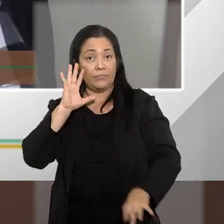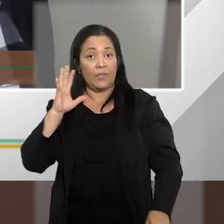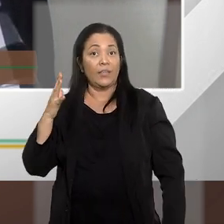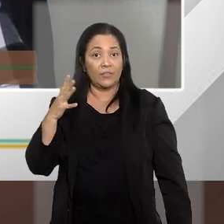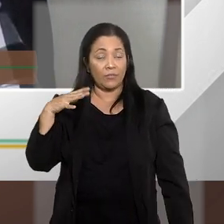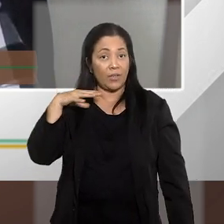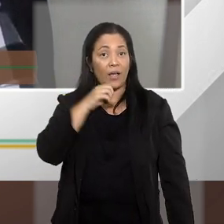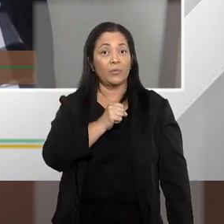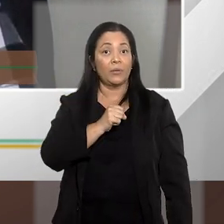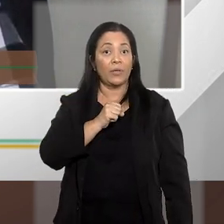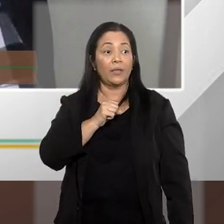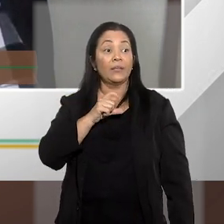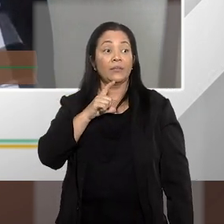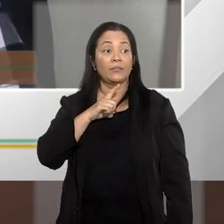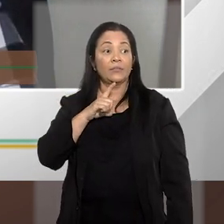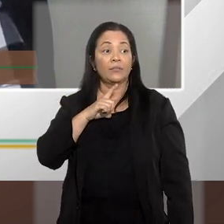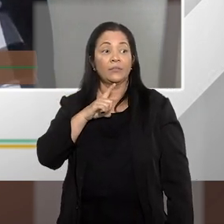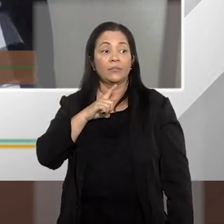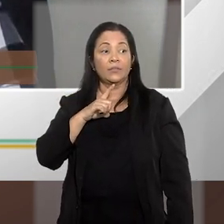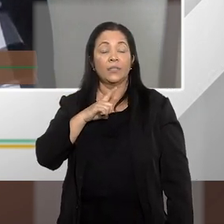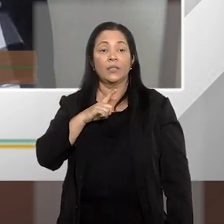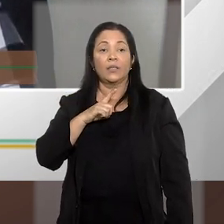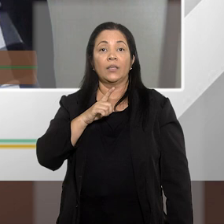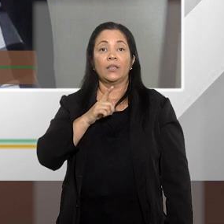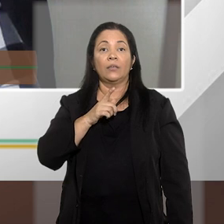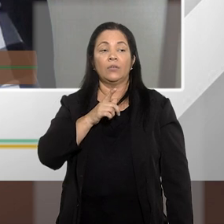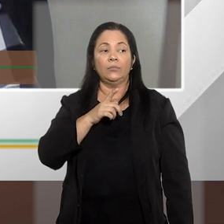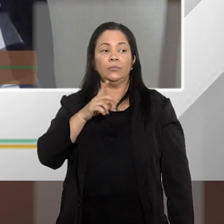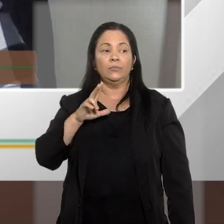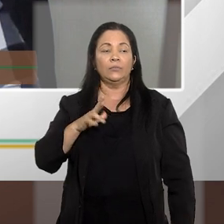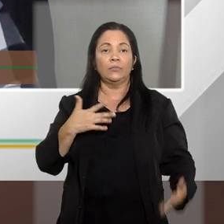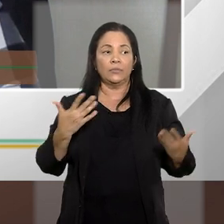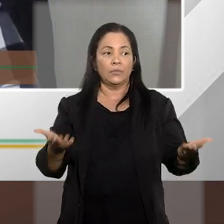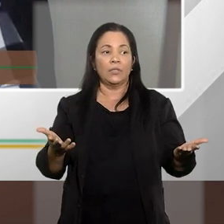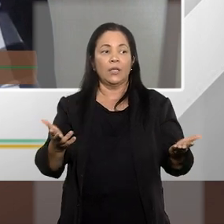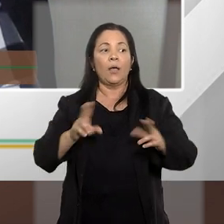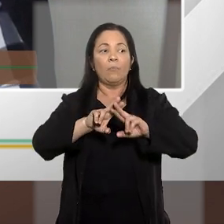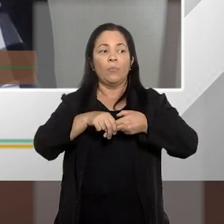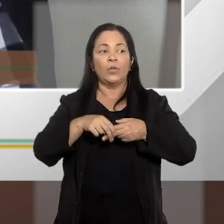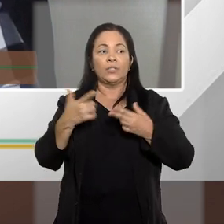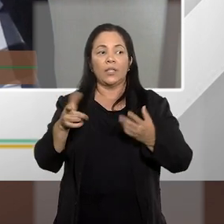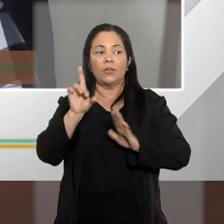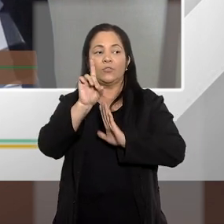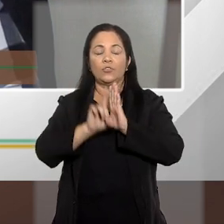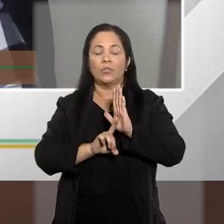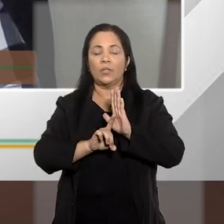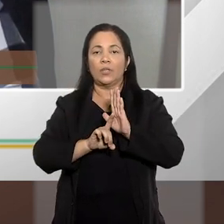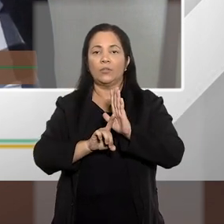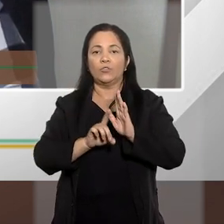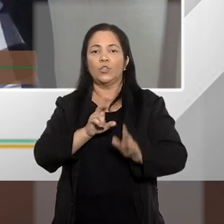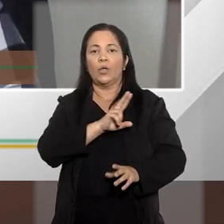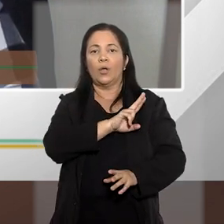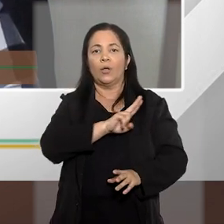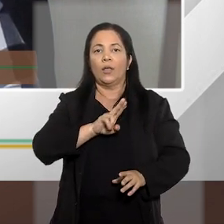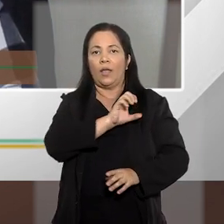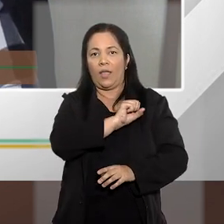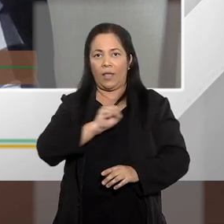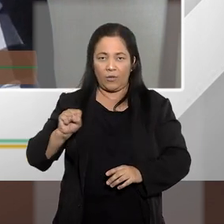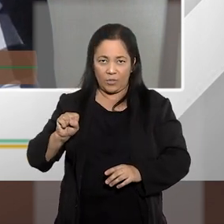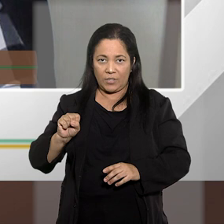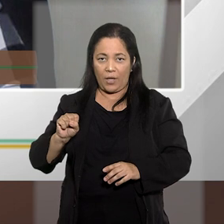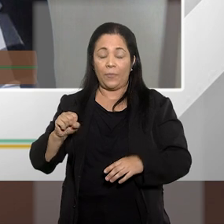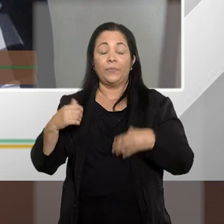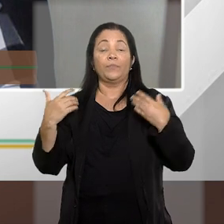outras áreas que necessariamente precisam fazer esses assistir, mas é para dizer que foi um importante passo, né? Importante